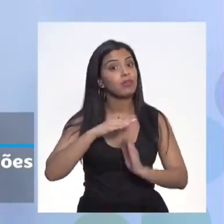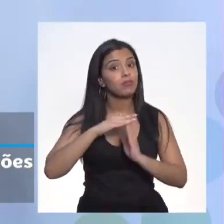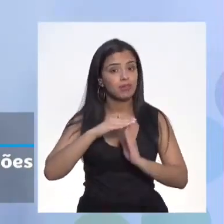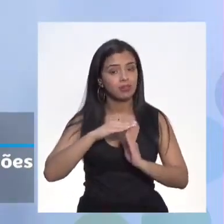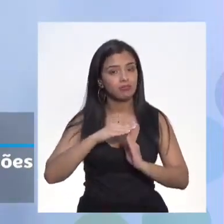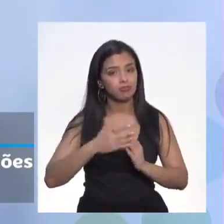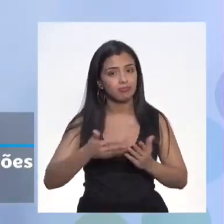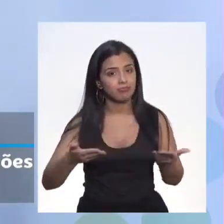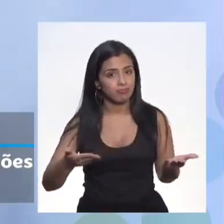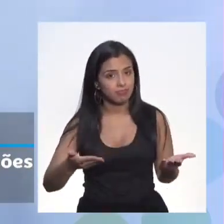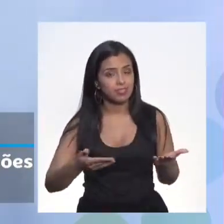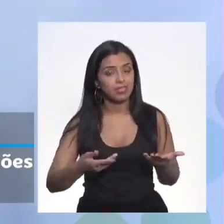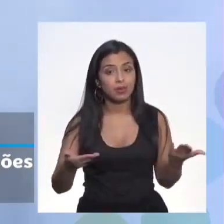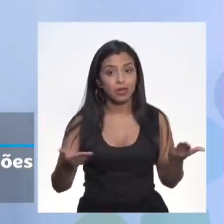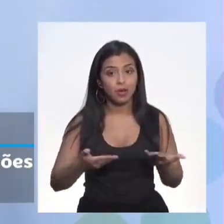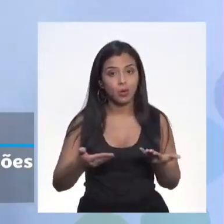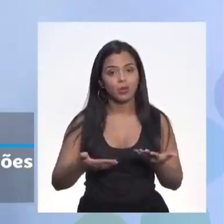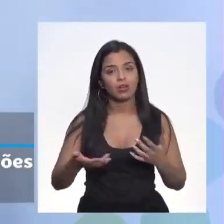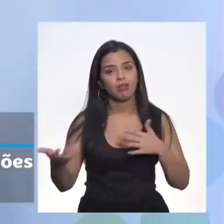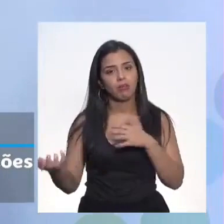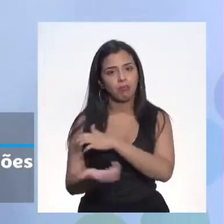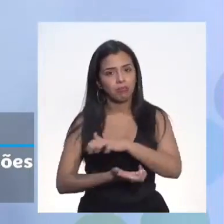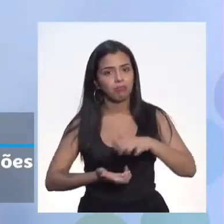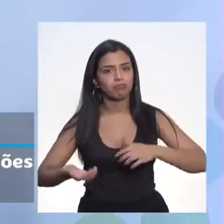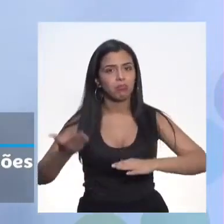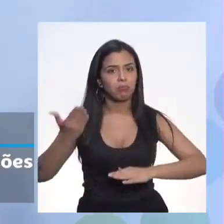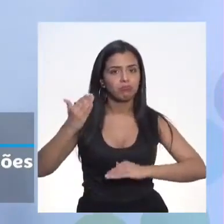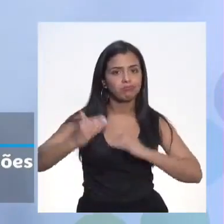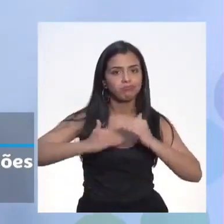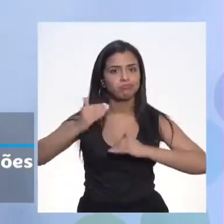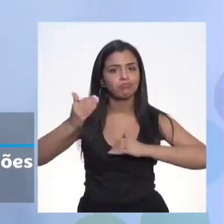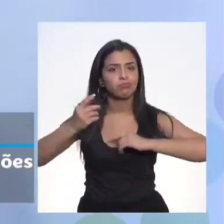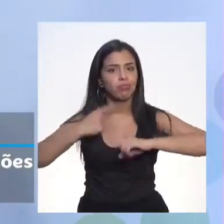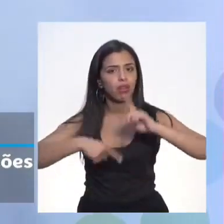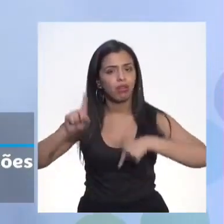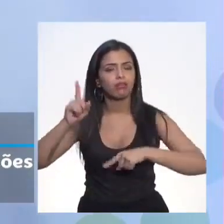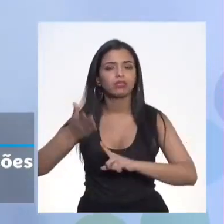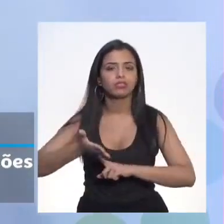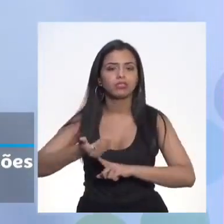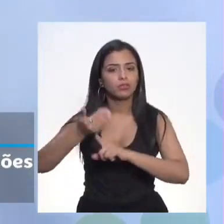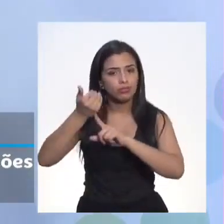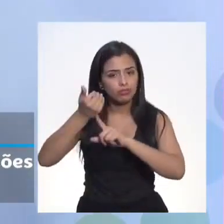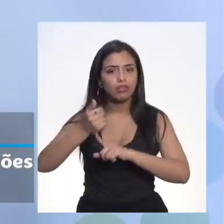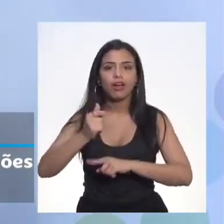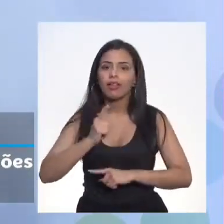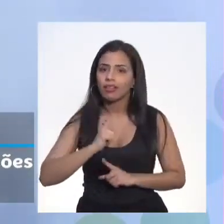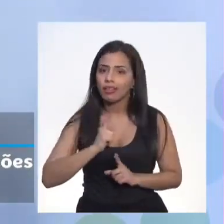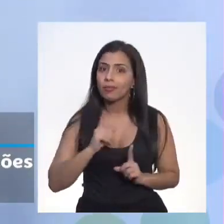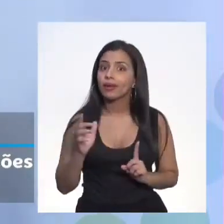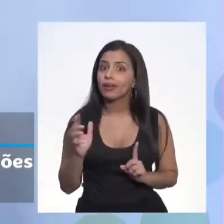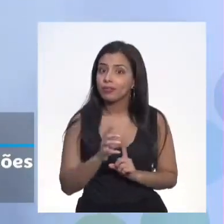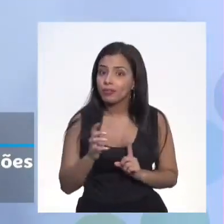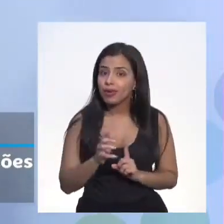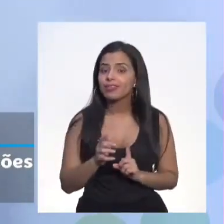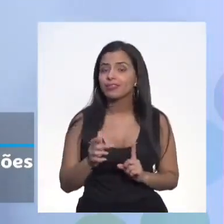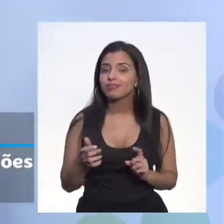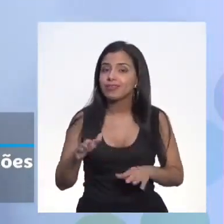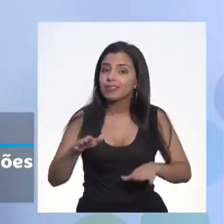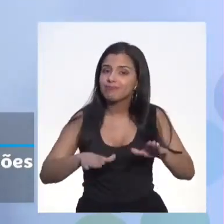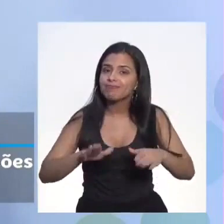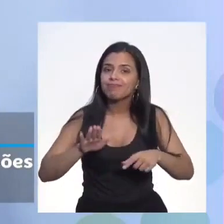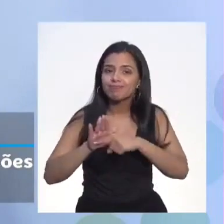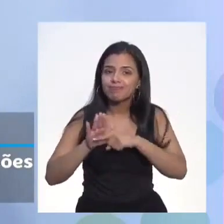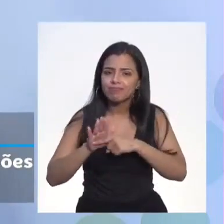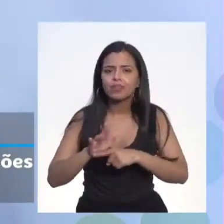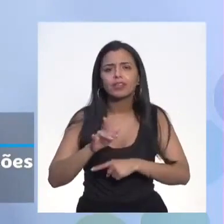a decorrência da Revolução Industrial, né, e os processos tecnológicos aí também tem o lado negativo. Tem um